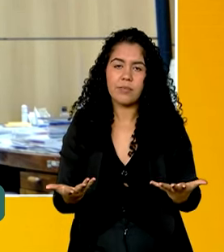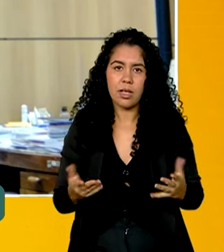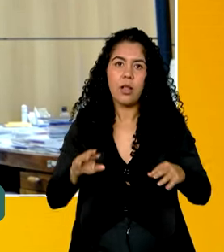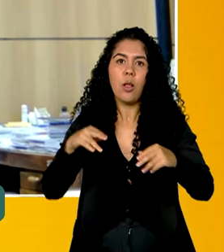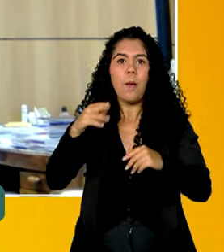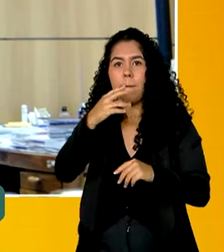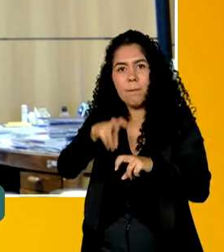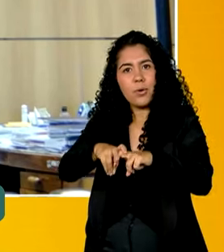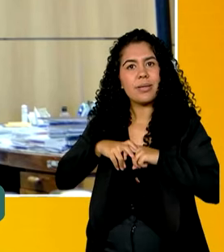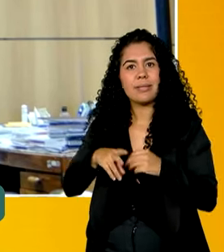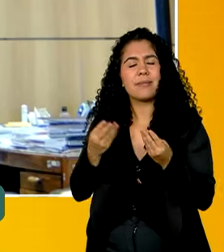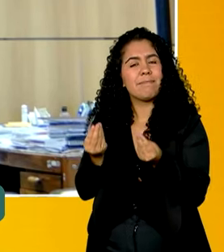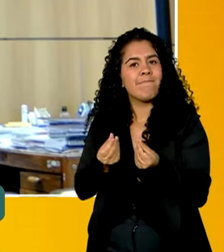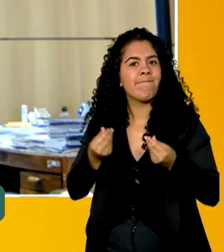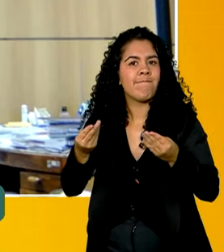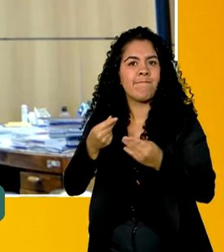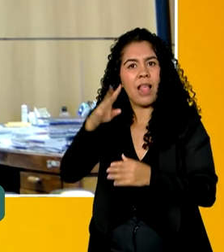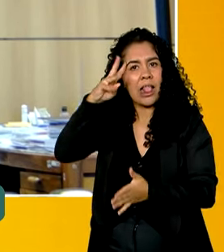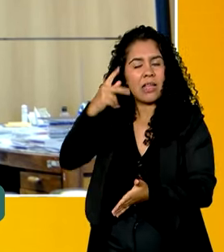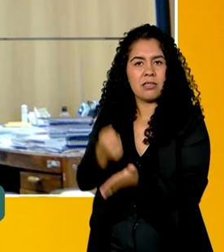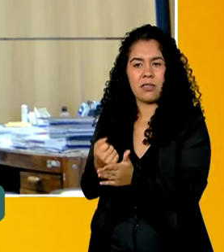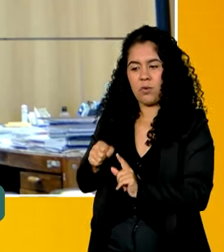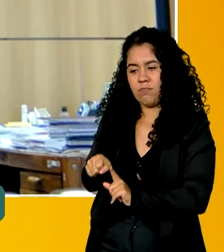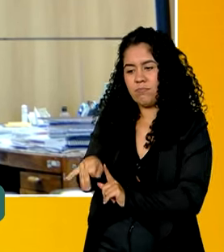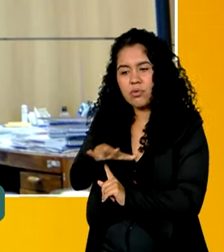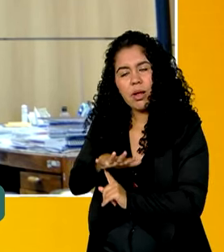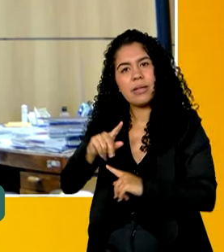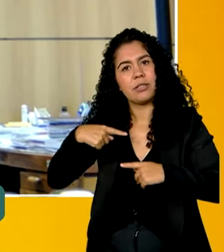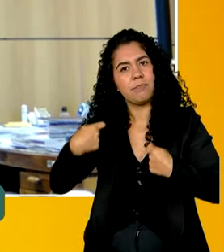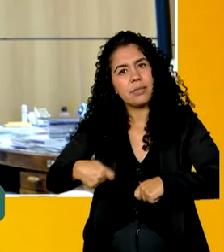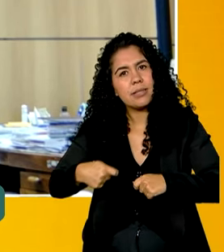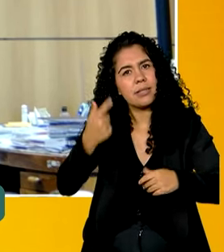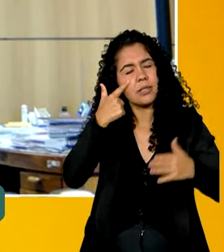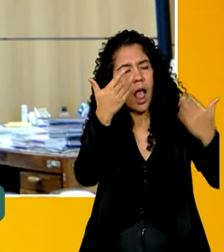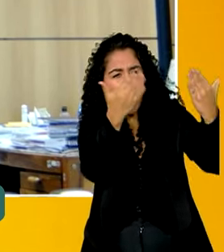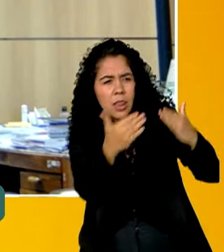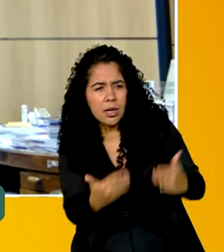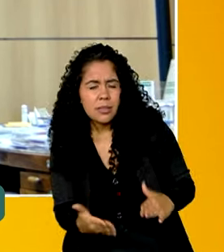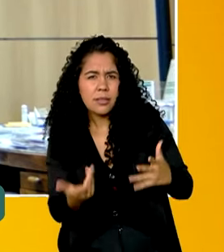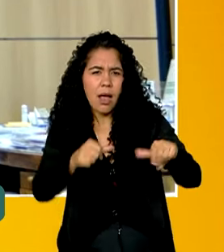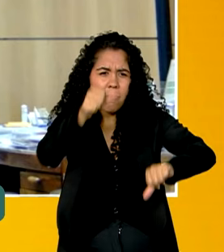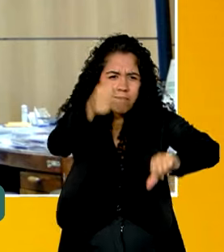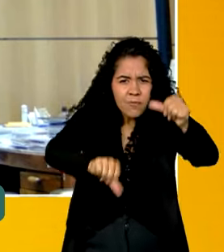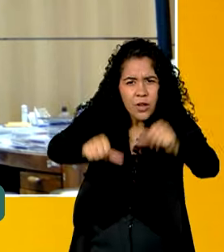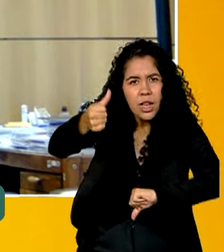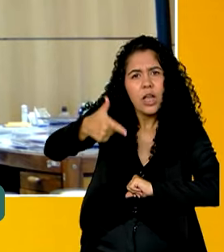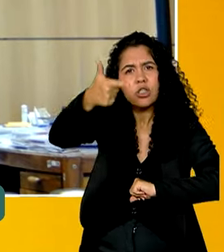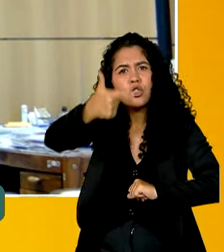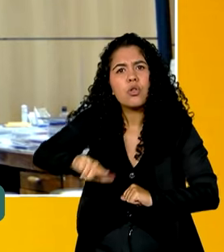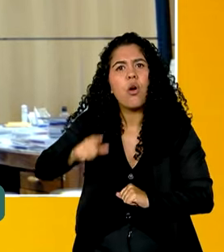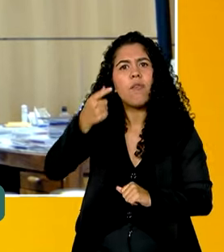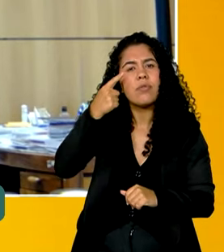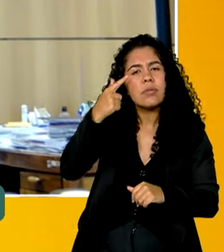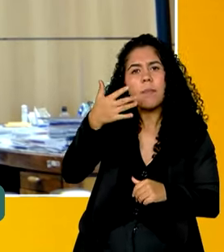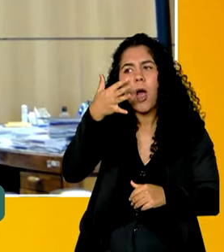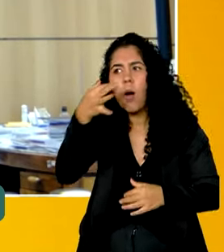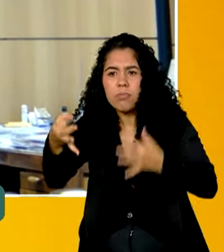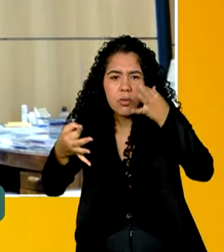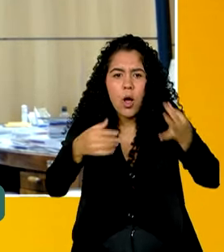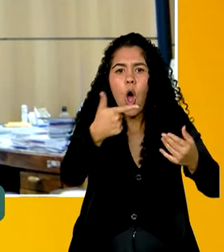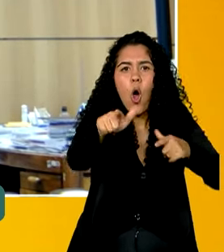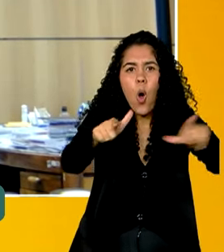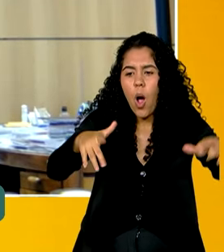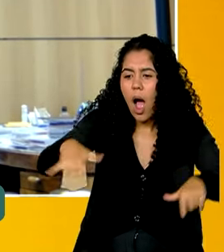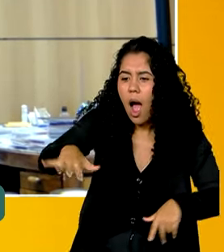Banco Central. Nós precisamos criar condições deles analisarem corretamente, olhar outros ângulos do mercado de trabalho, da